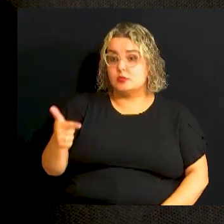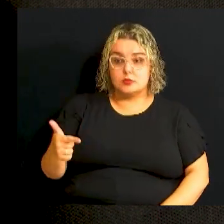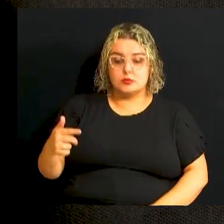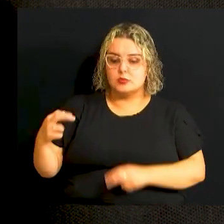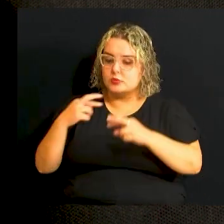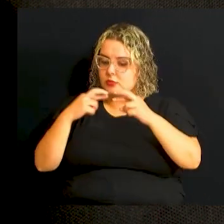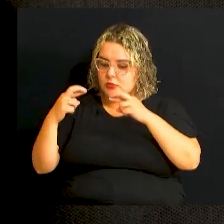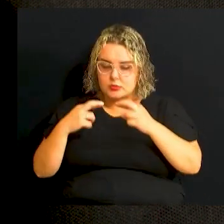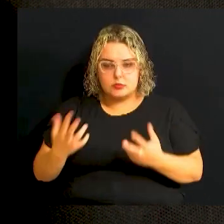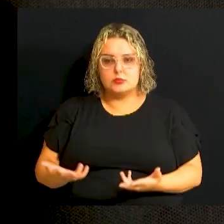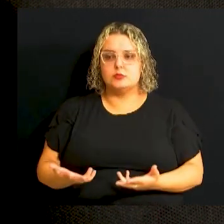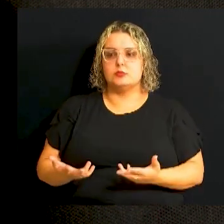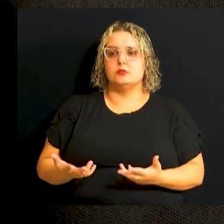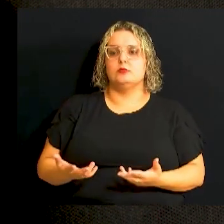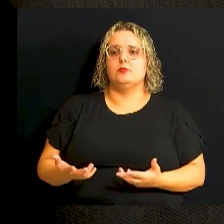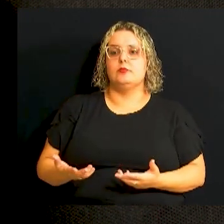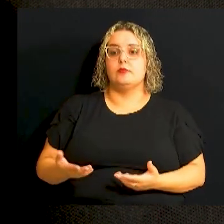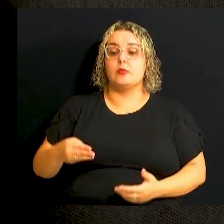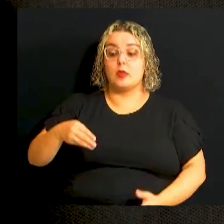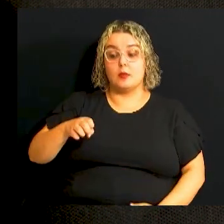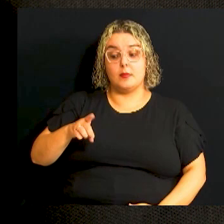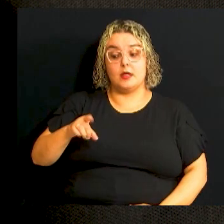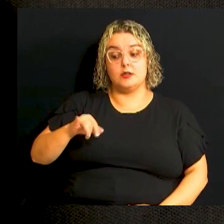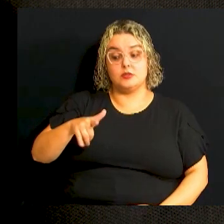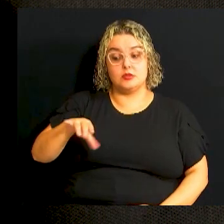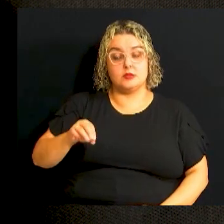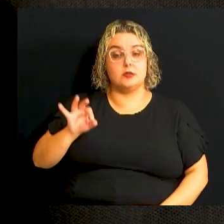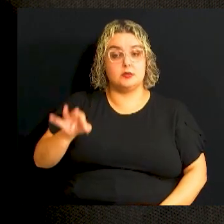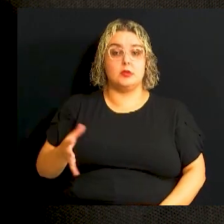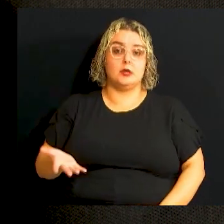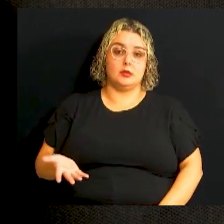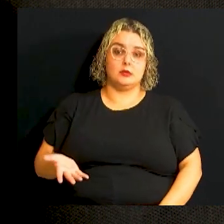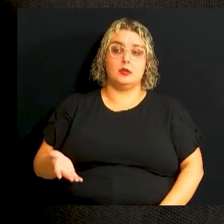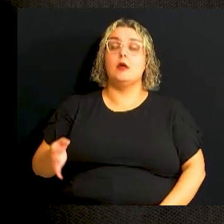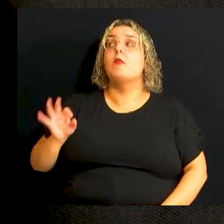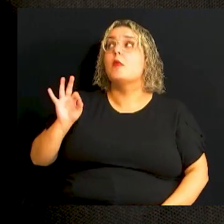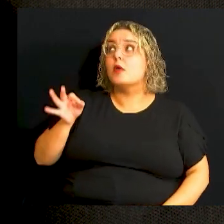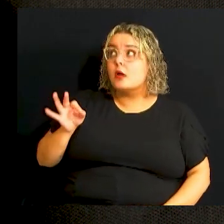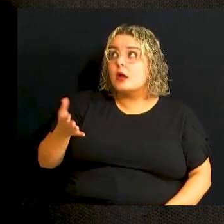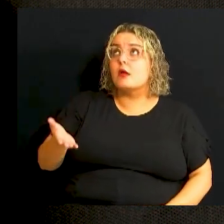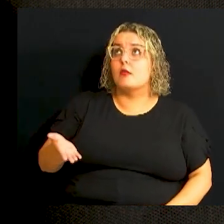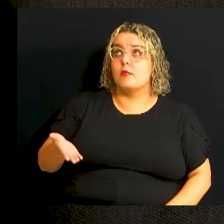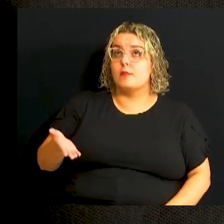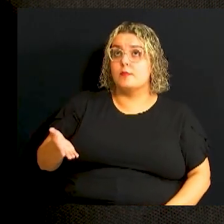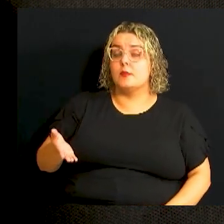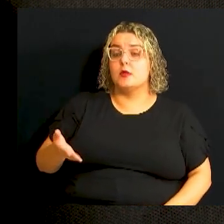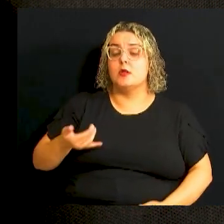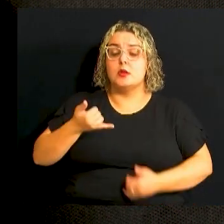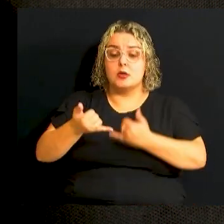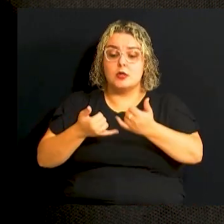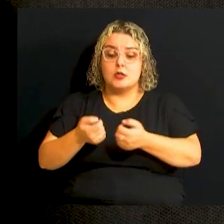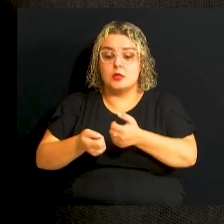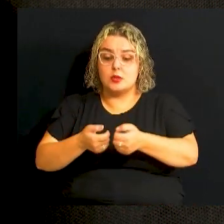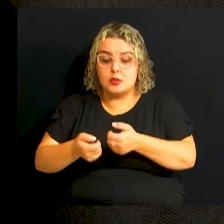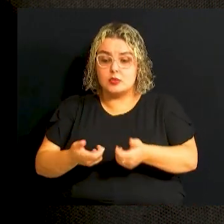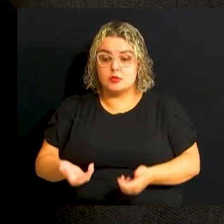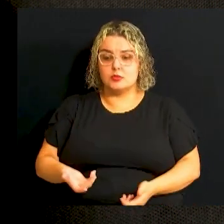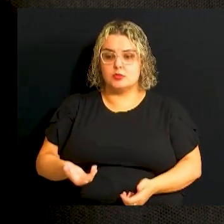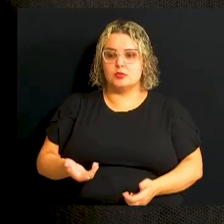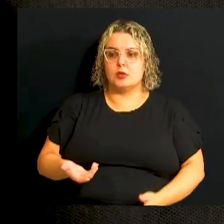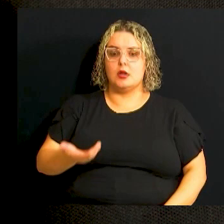não há a supervisão e a mediação correta. Pois é, e os jogos,